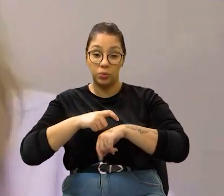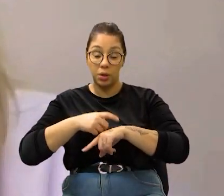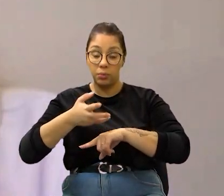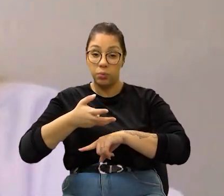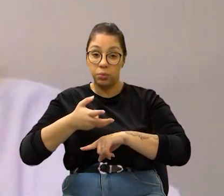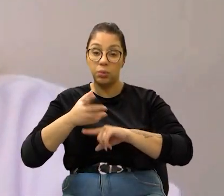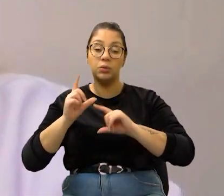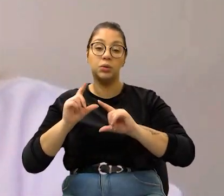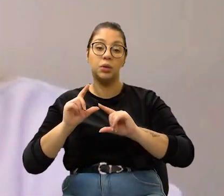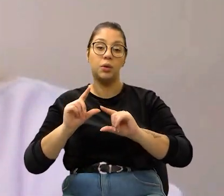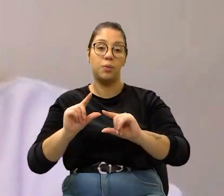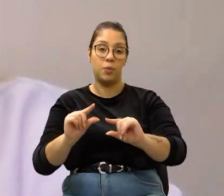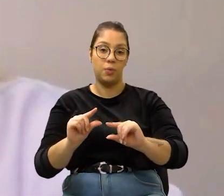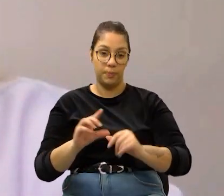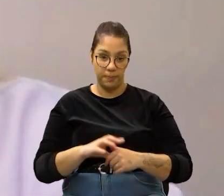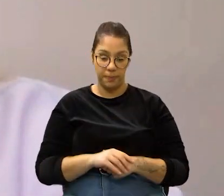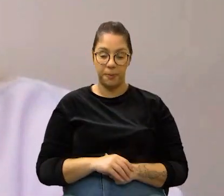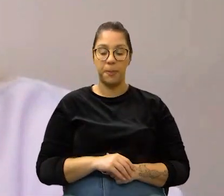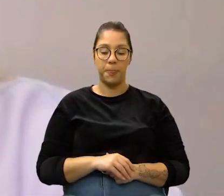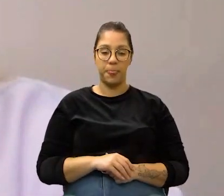em comparação a esse.